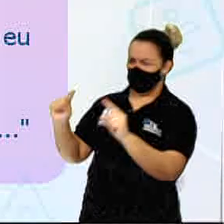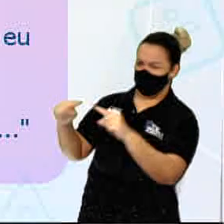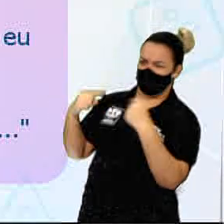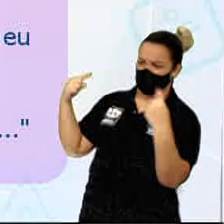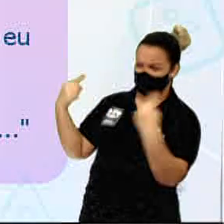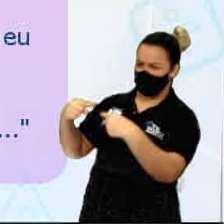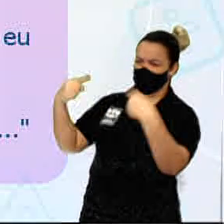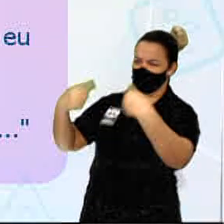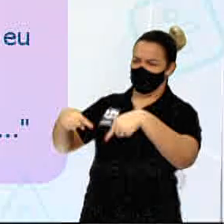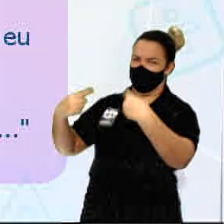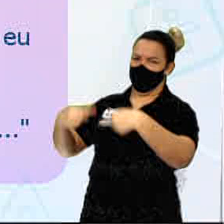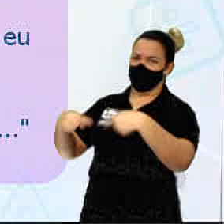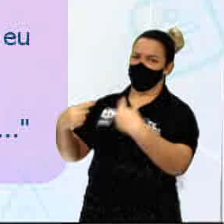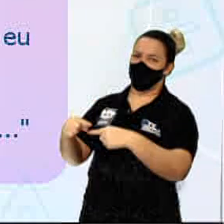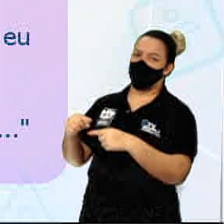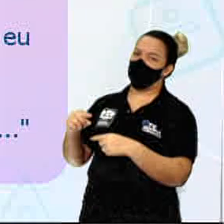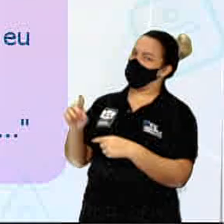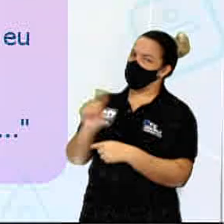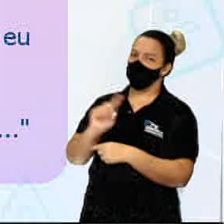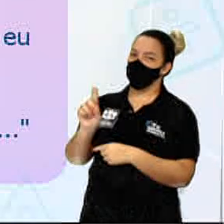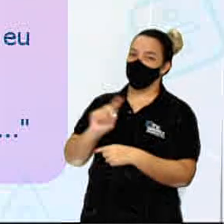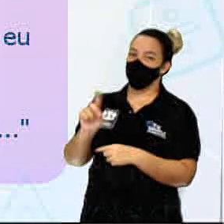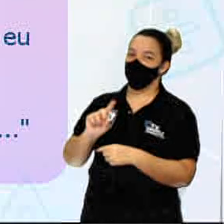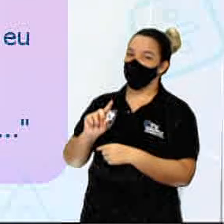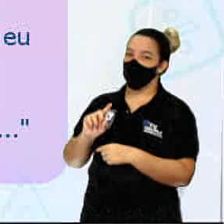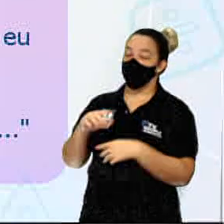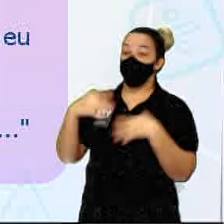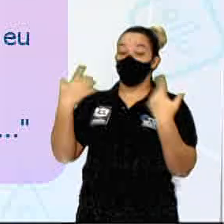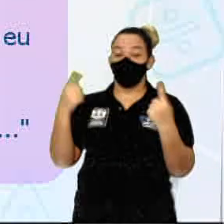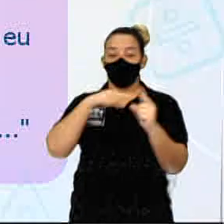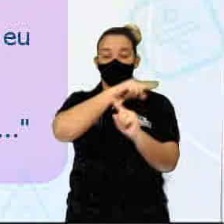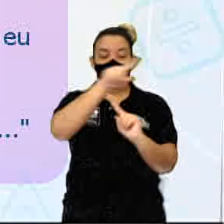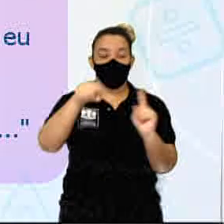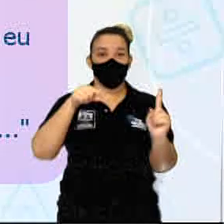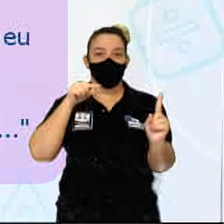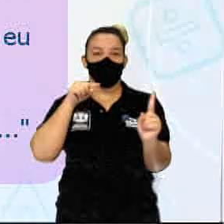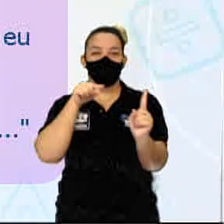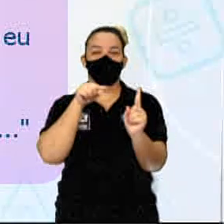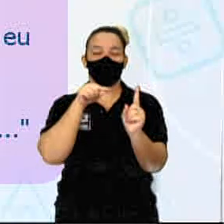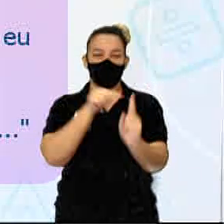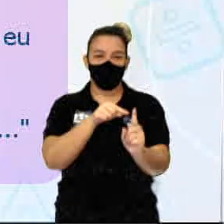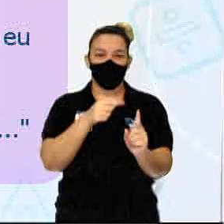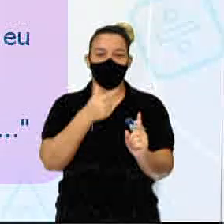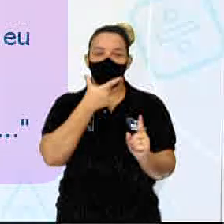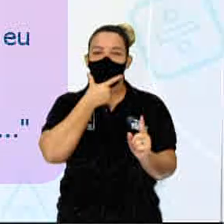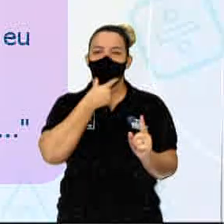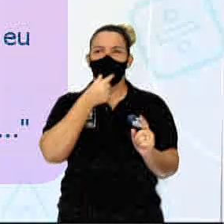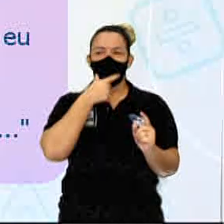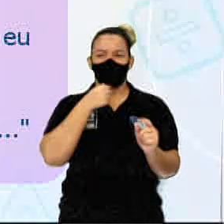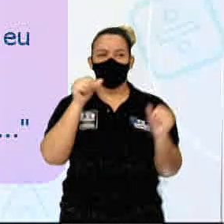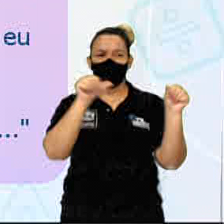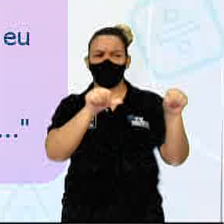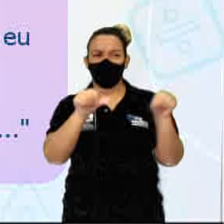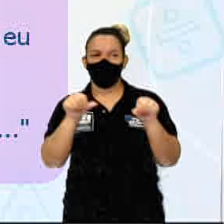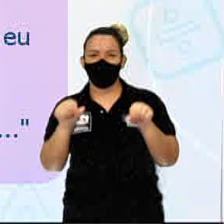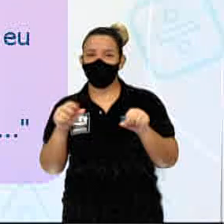cada motivo justo que eu apresento. Moral da história. Para o homem injusto,